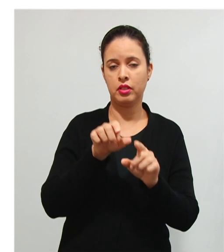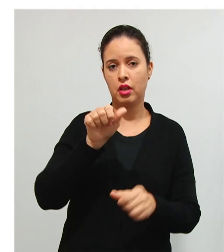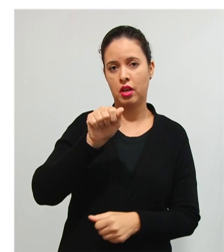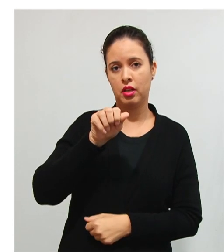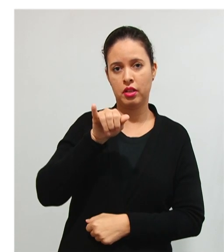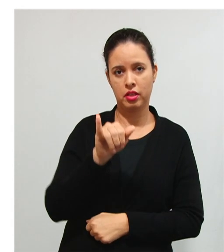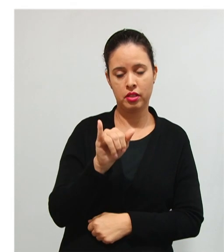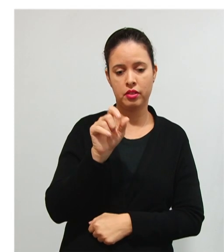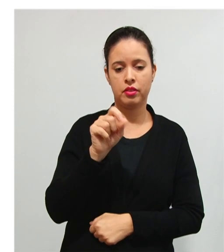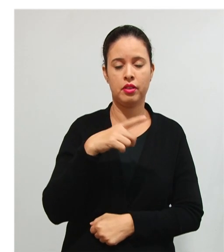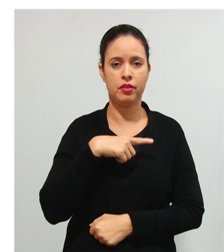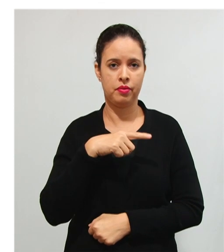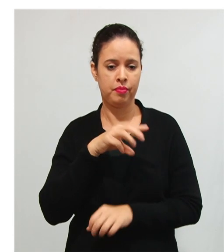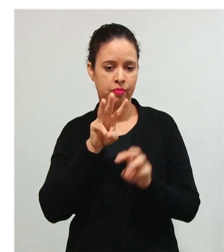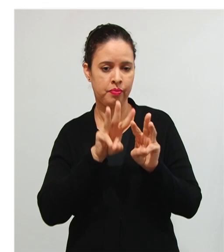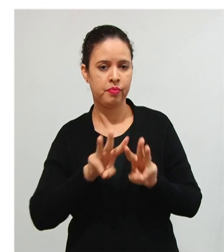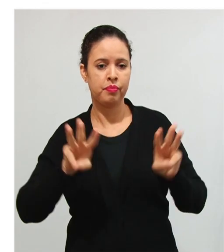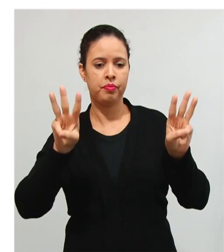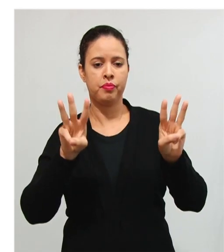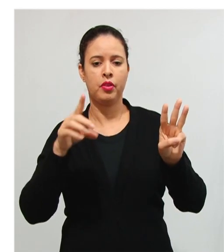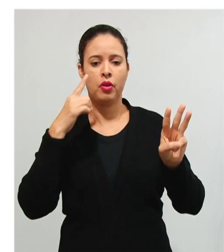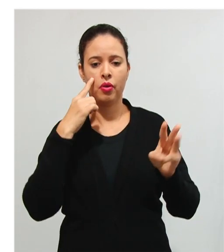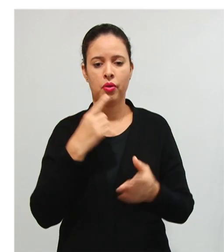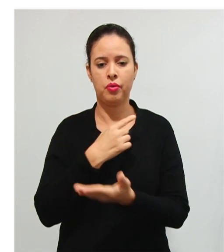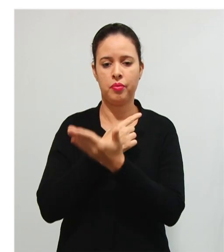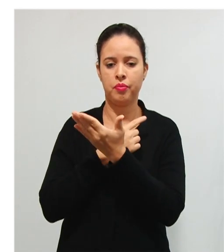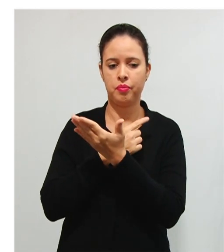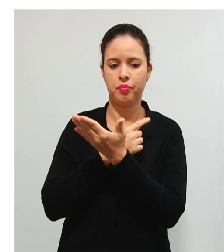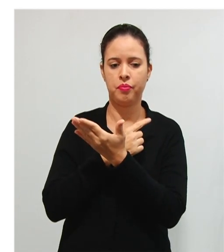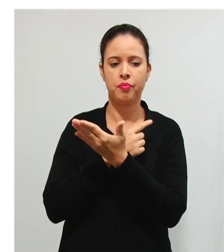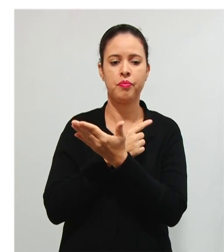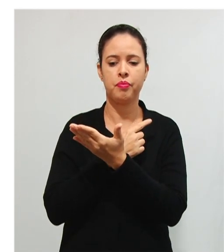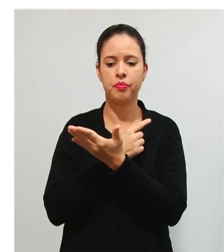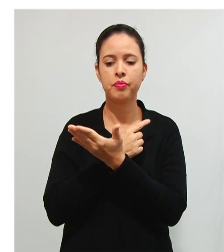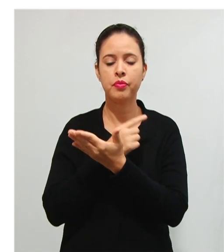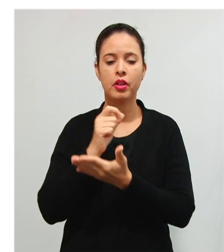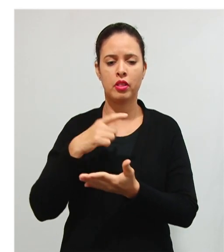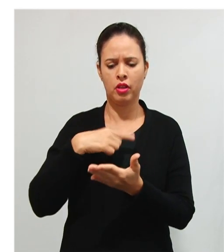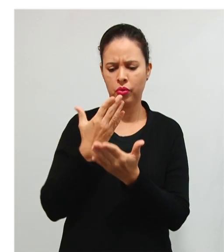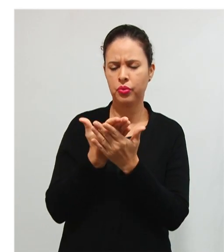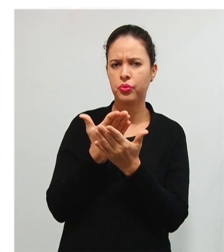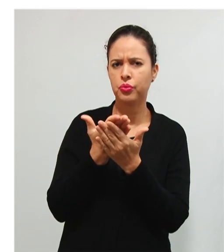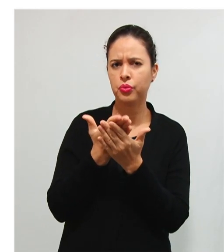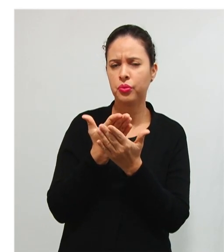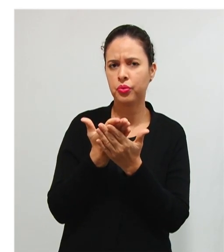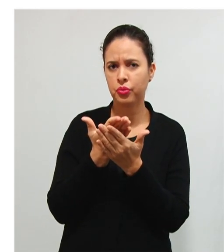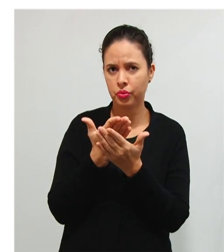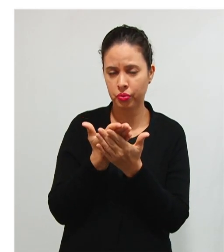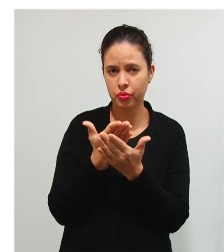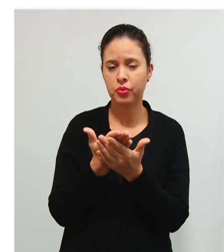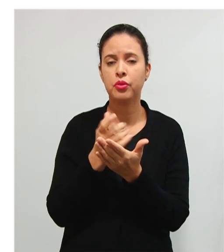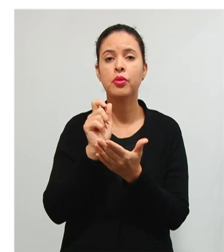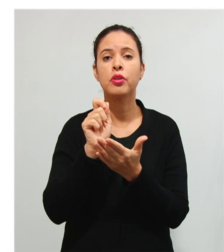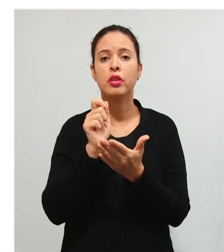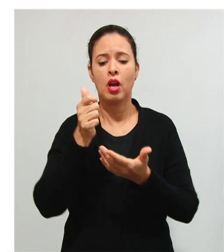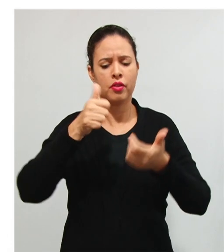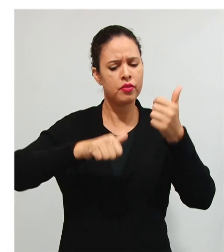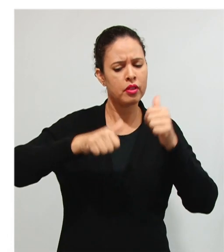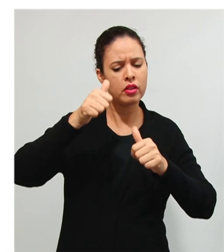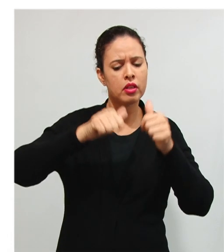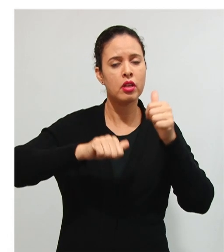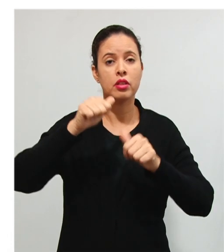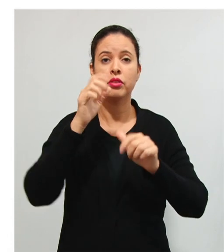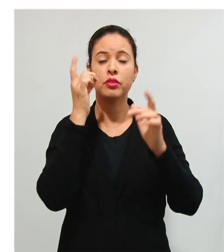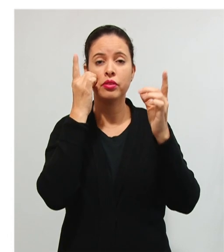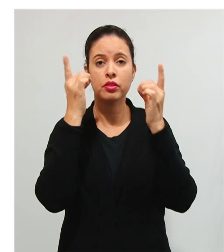presente, como por exemplo no site Dimensions, que permite você fazer um estudo bibliométrico a partir de